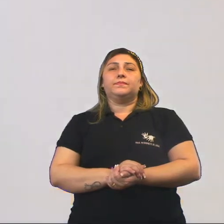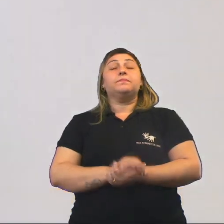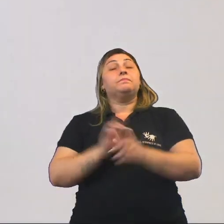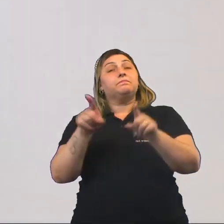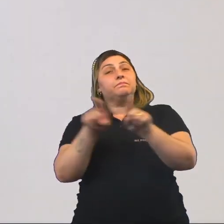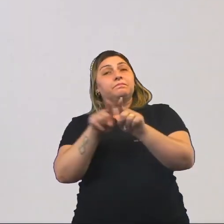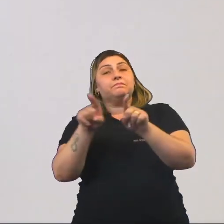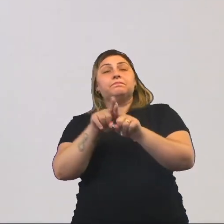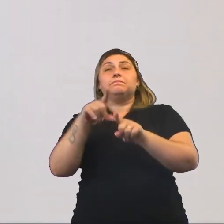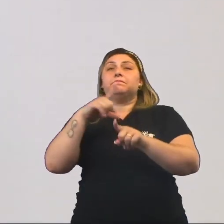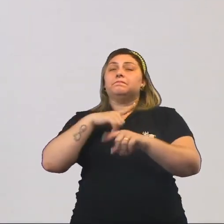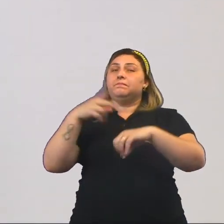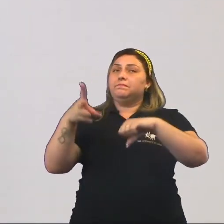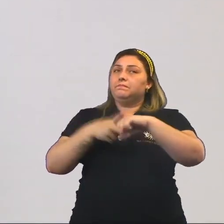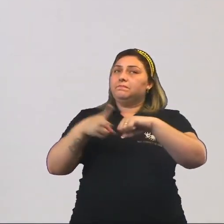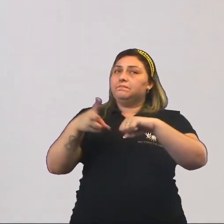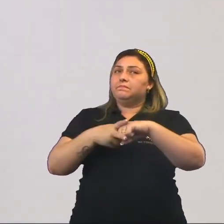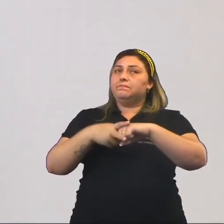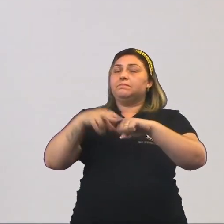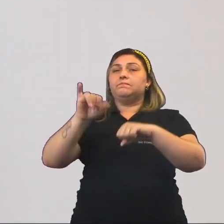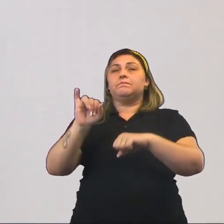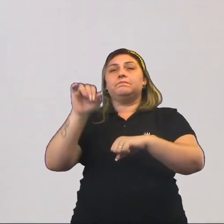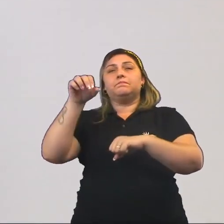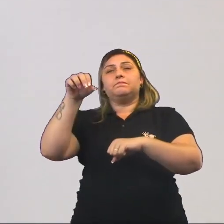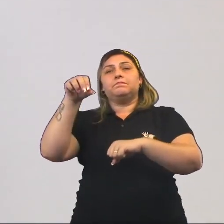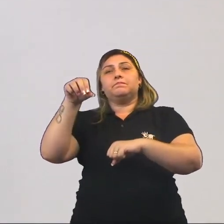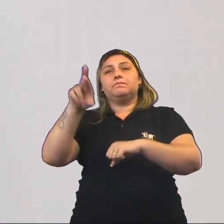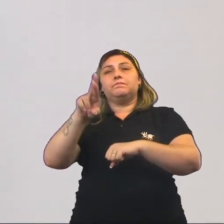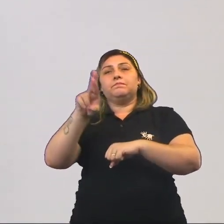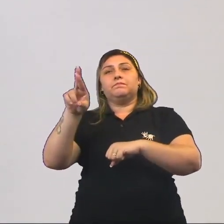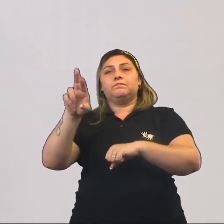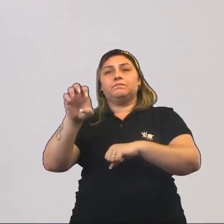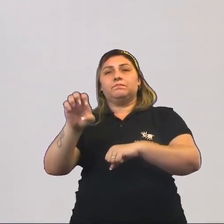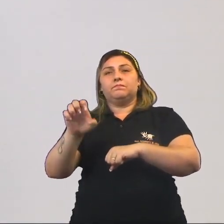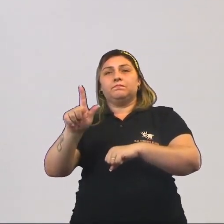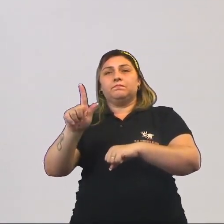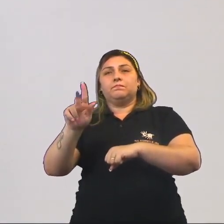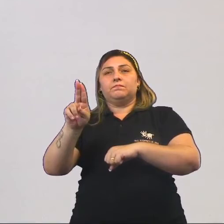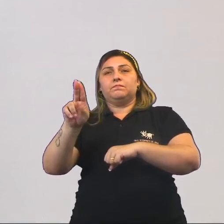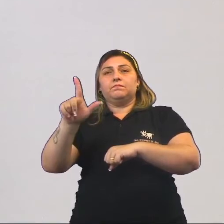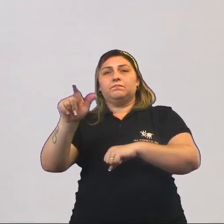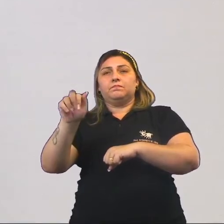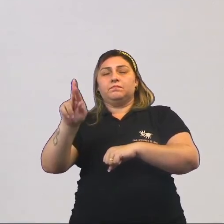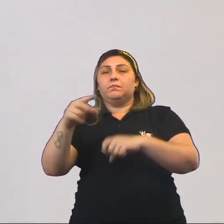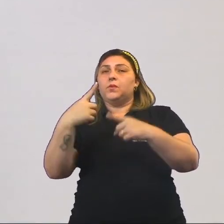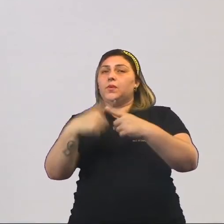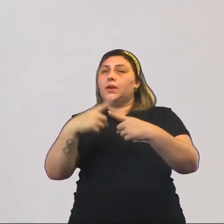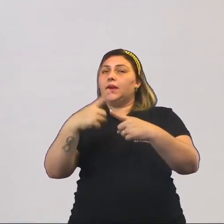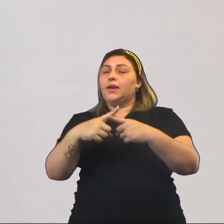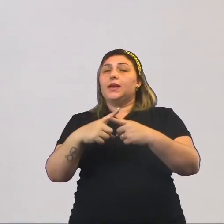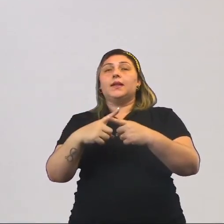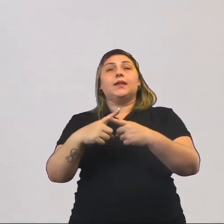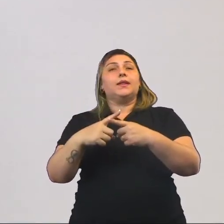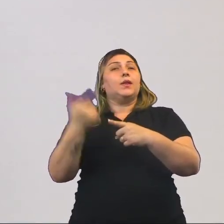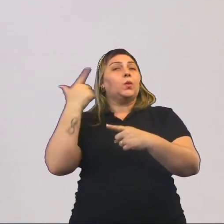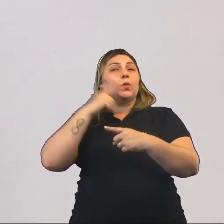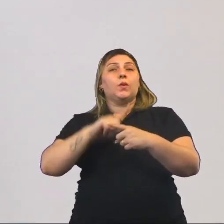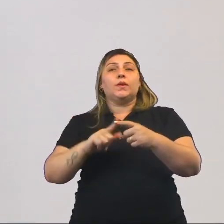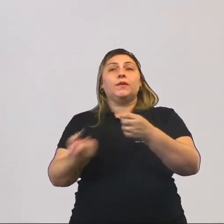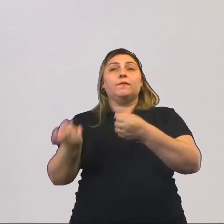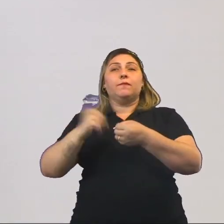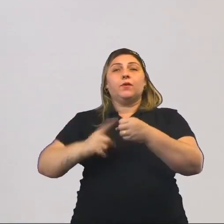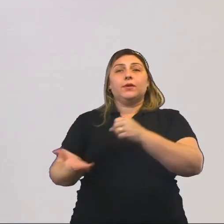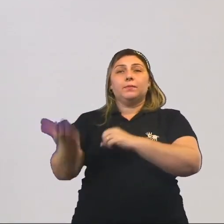E a gente também tem, pessoal, os verbos irregulares. Por que o nome é verbo irregular? Justamente porque ele não segue nenhuma